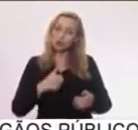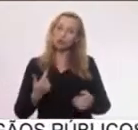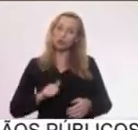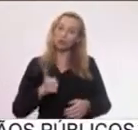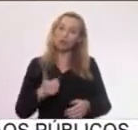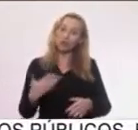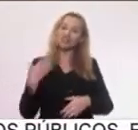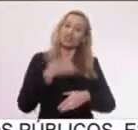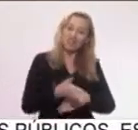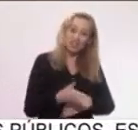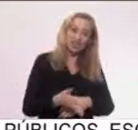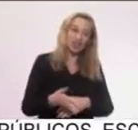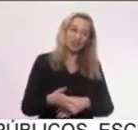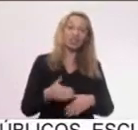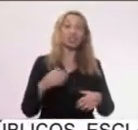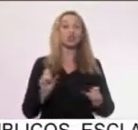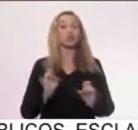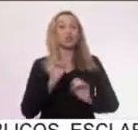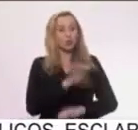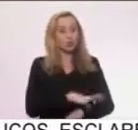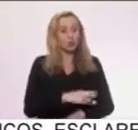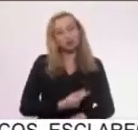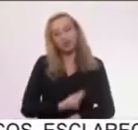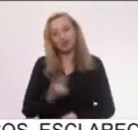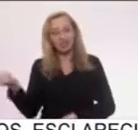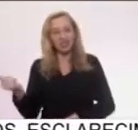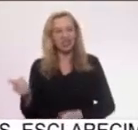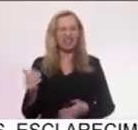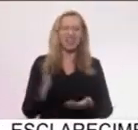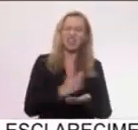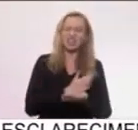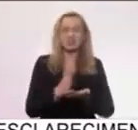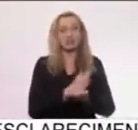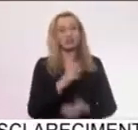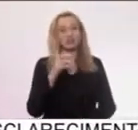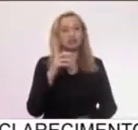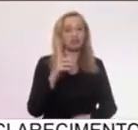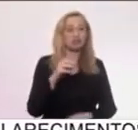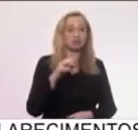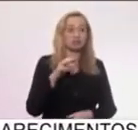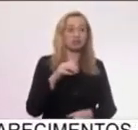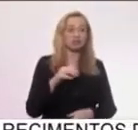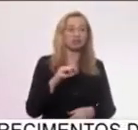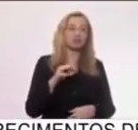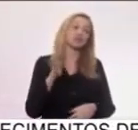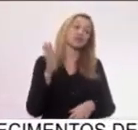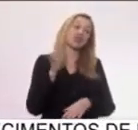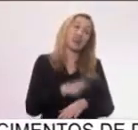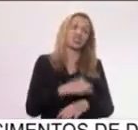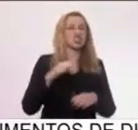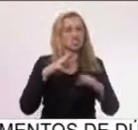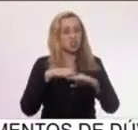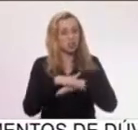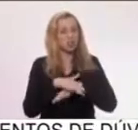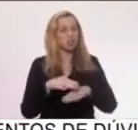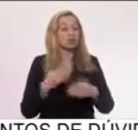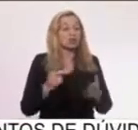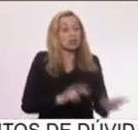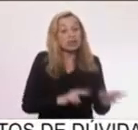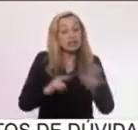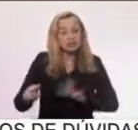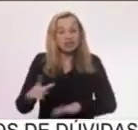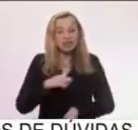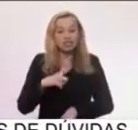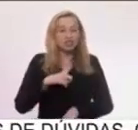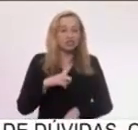nenhuma, um dos últimos a sair, muitas vezes tarde da noite. E uma semana que